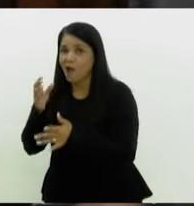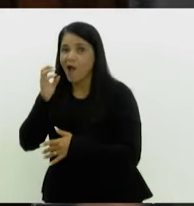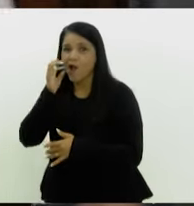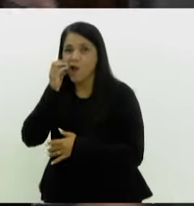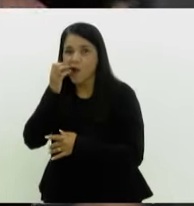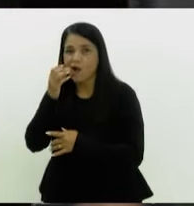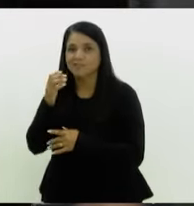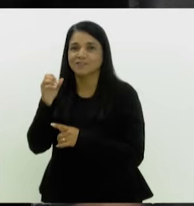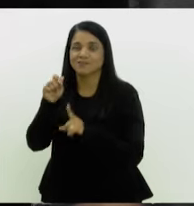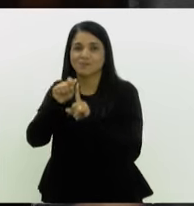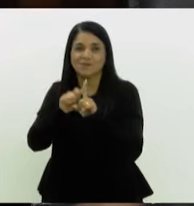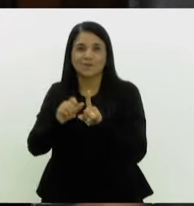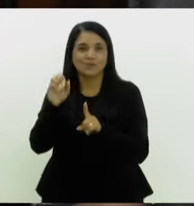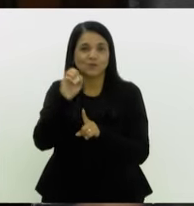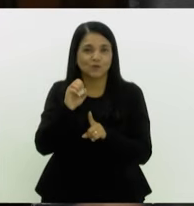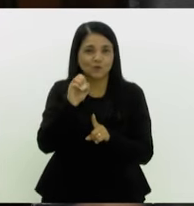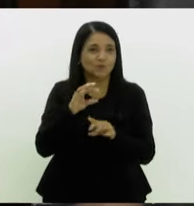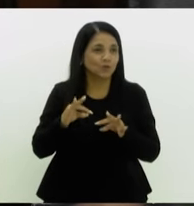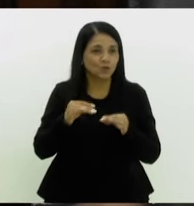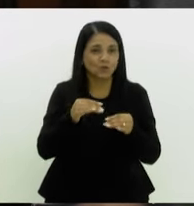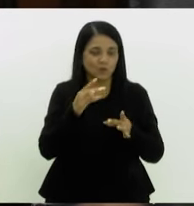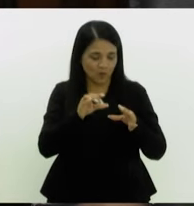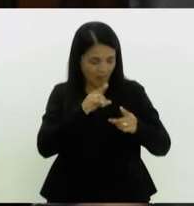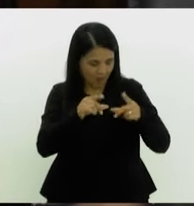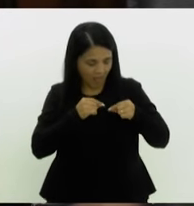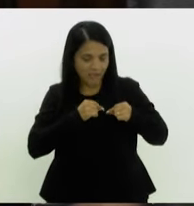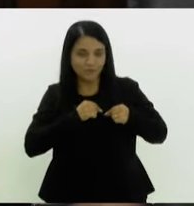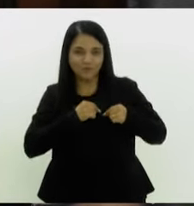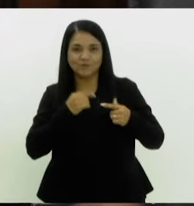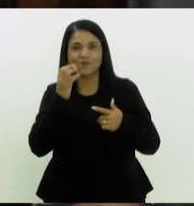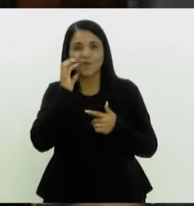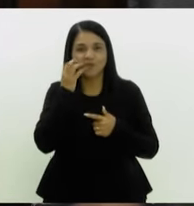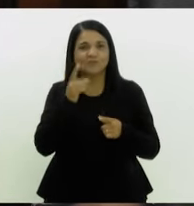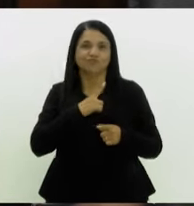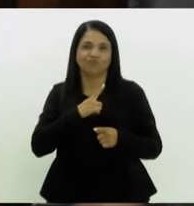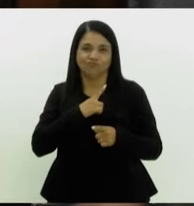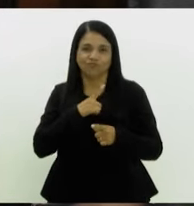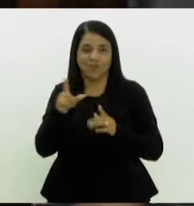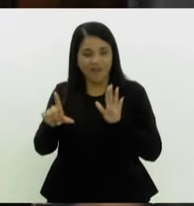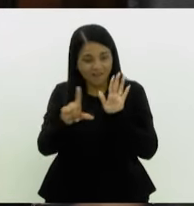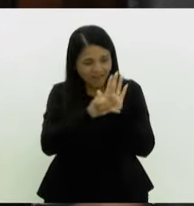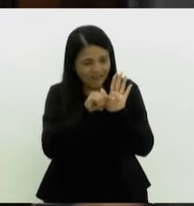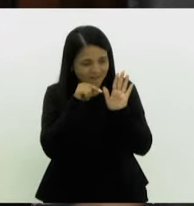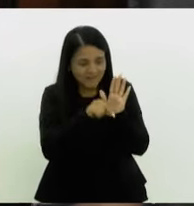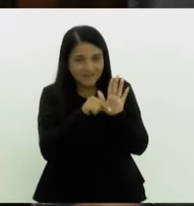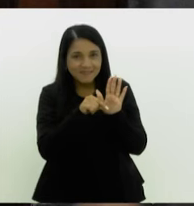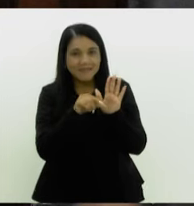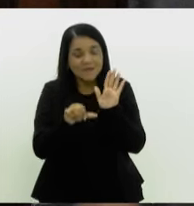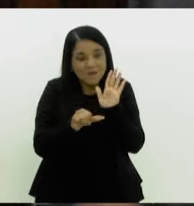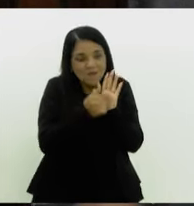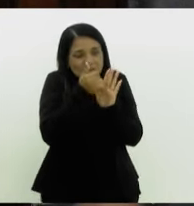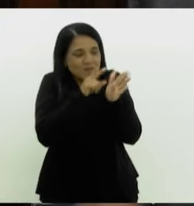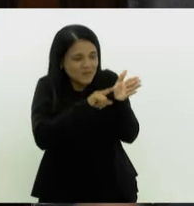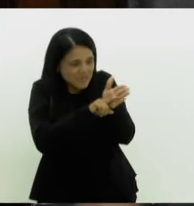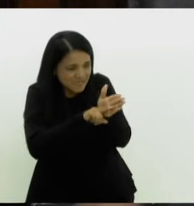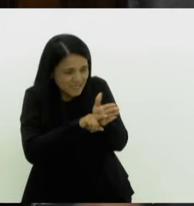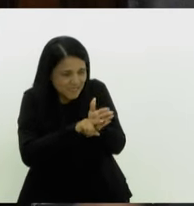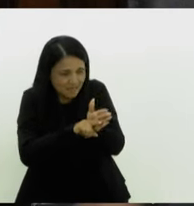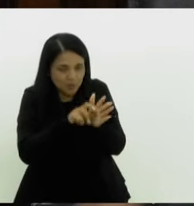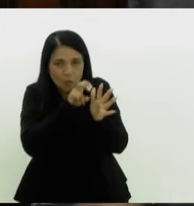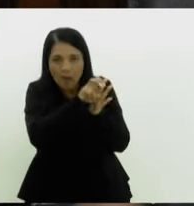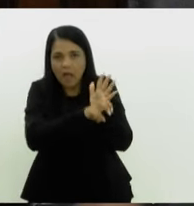mundo botava laço rosa e a partir daquela lei eu tive o privilégio de assistir o primeiro exame de uma tetraplégica nesse